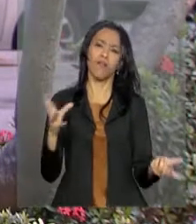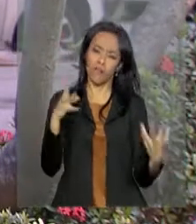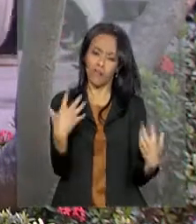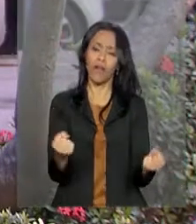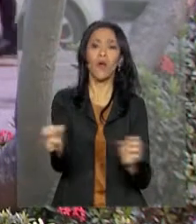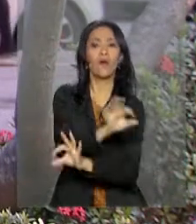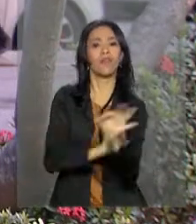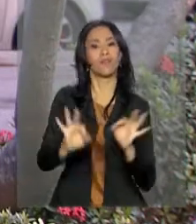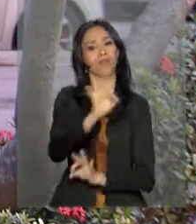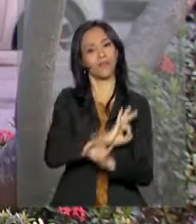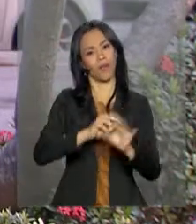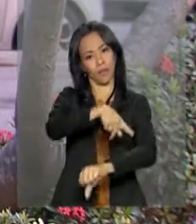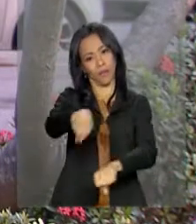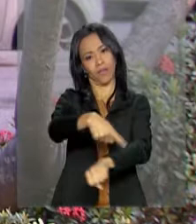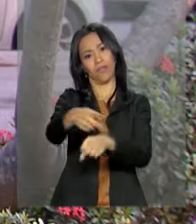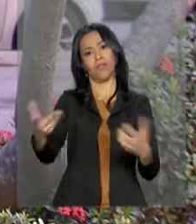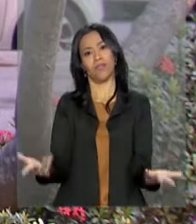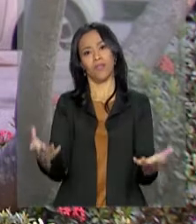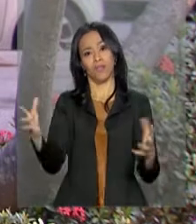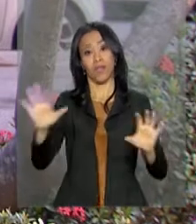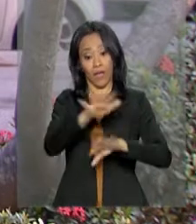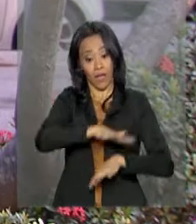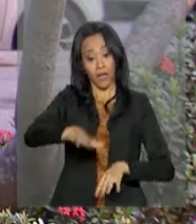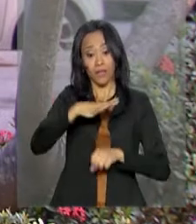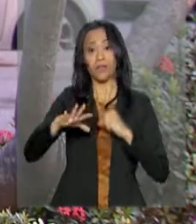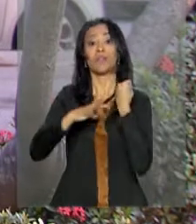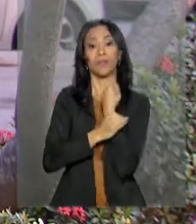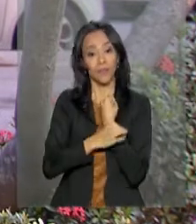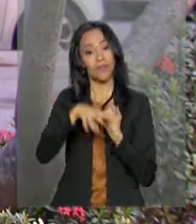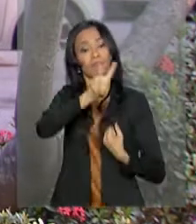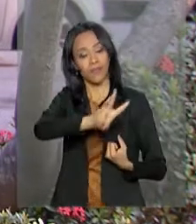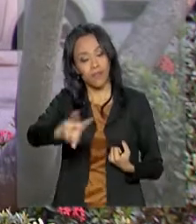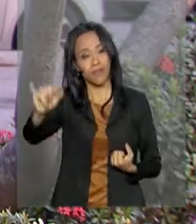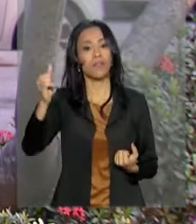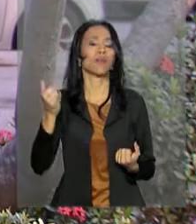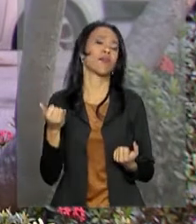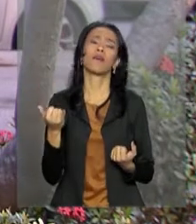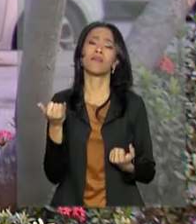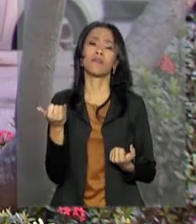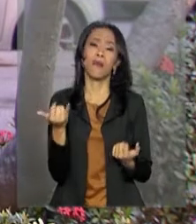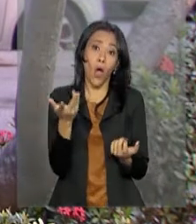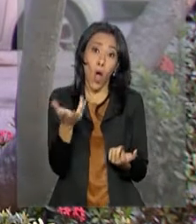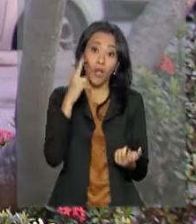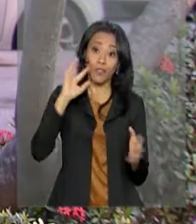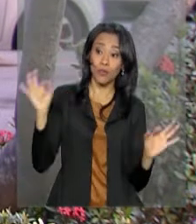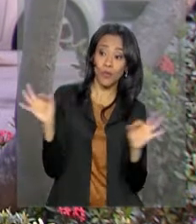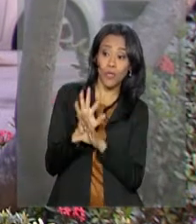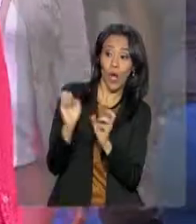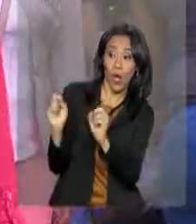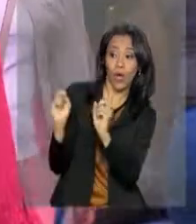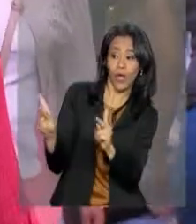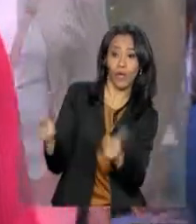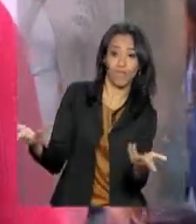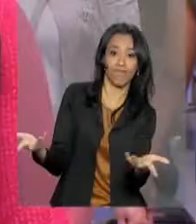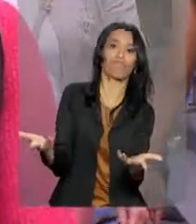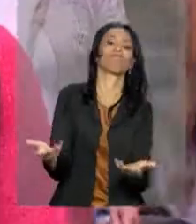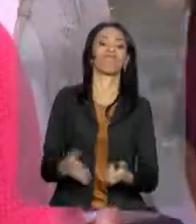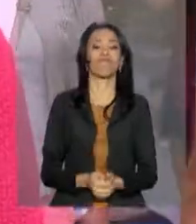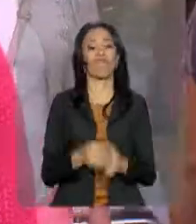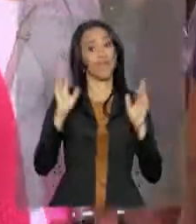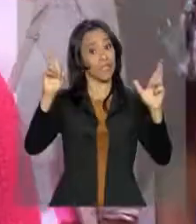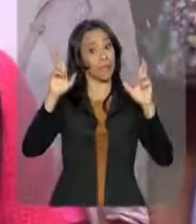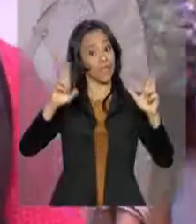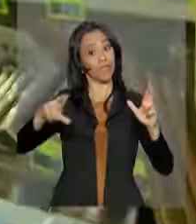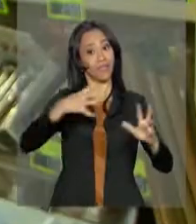vai entregar a casa arrumada tendo vai dar a chave na mão ele está tudo certinho agora com esperança que